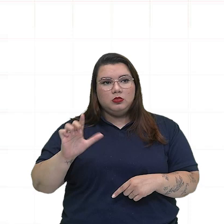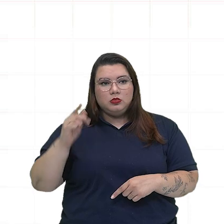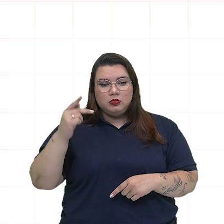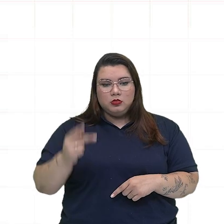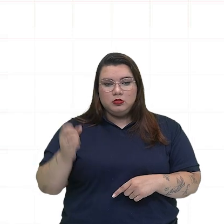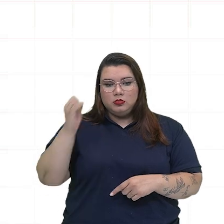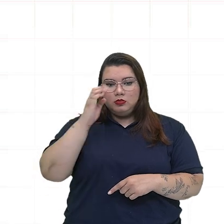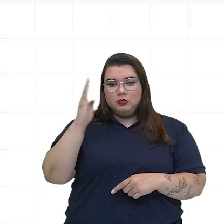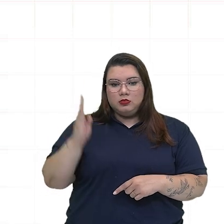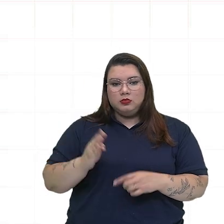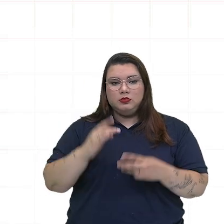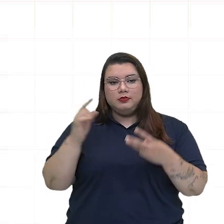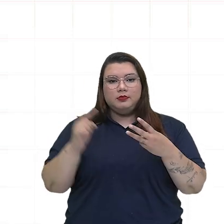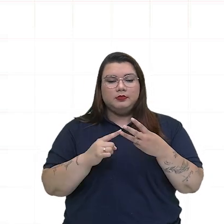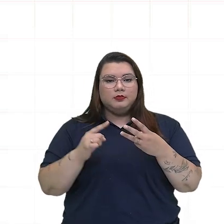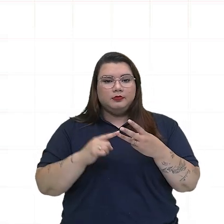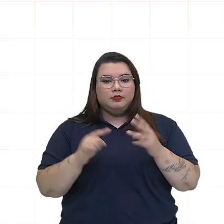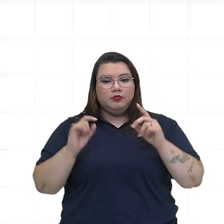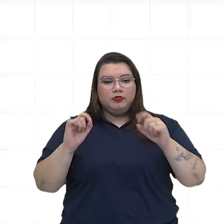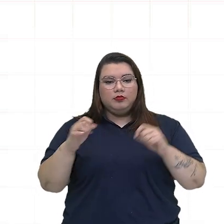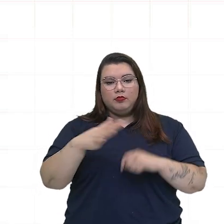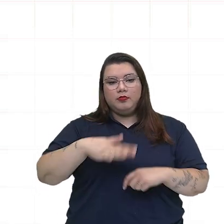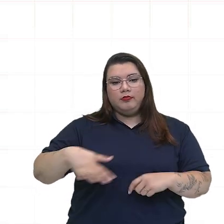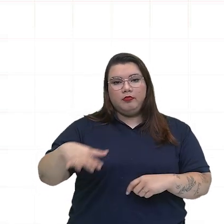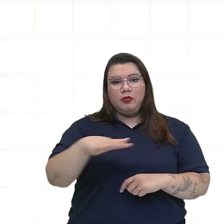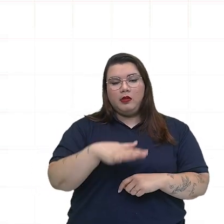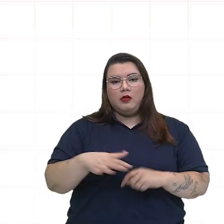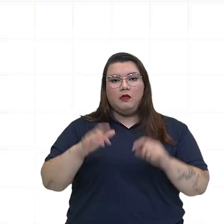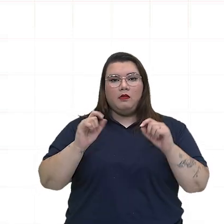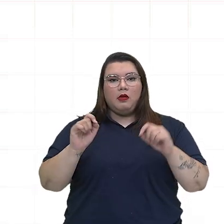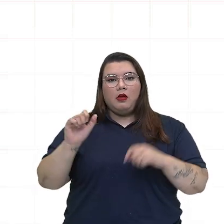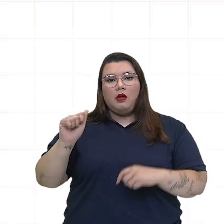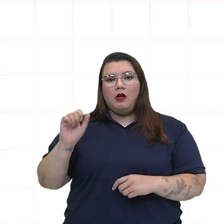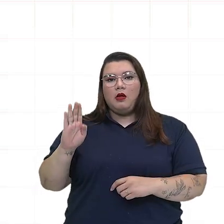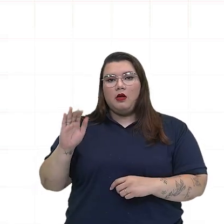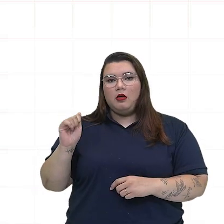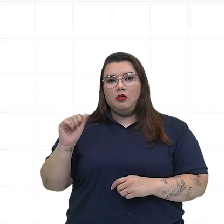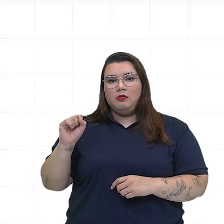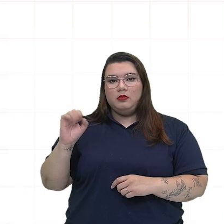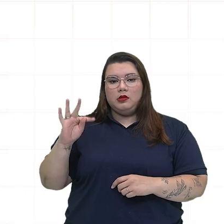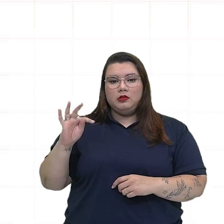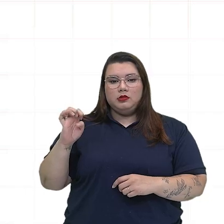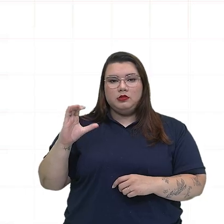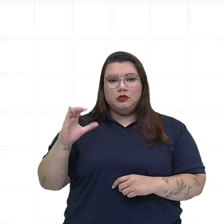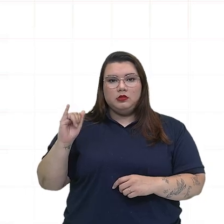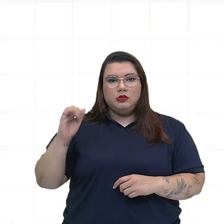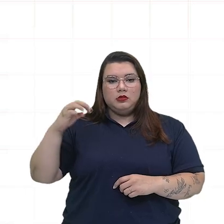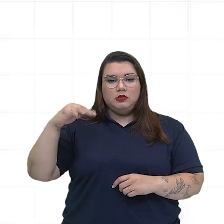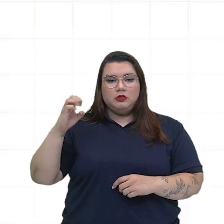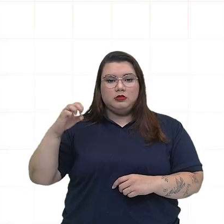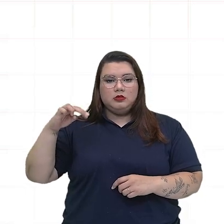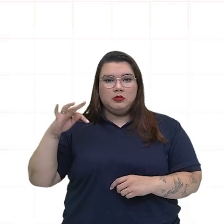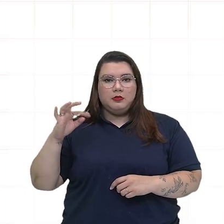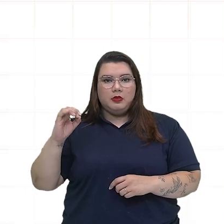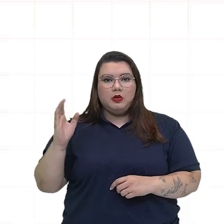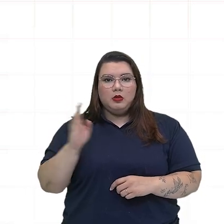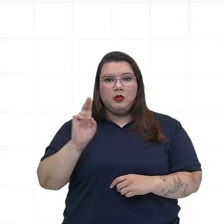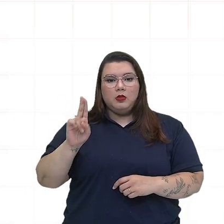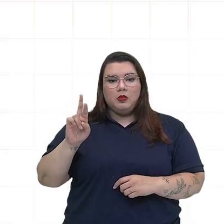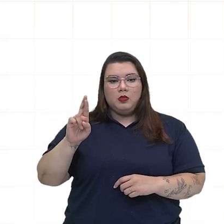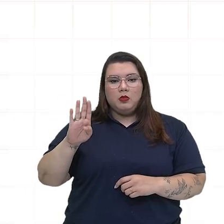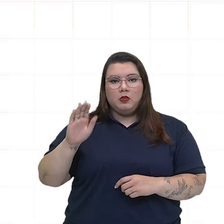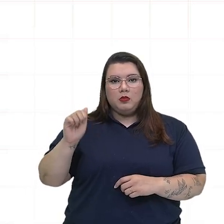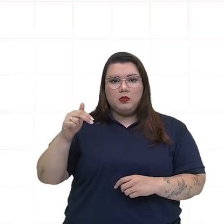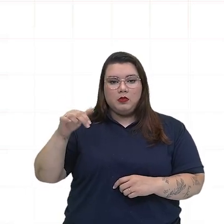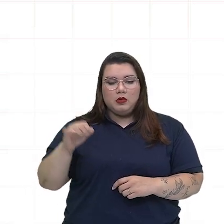também o abastecimento urbano no território brasileiro vai ser essencial também para o consumo doméstico e também para